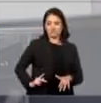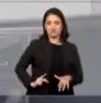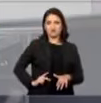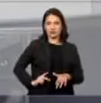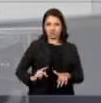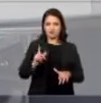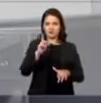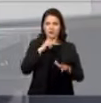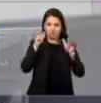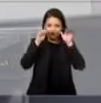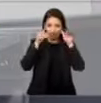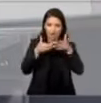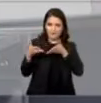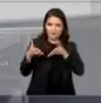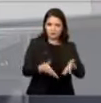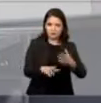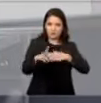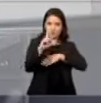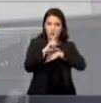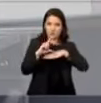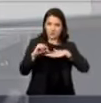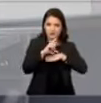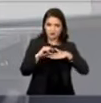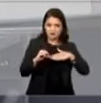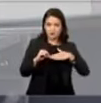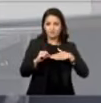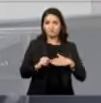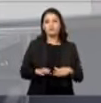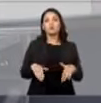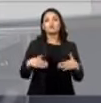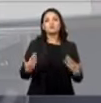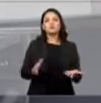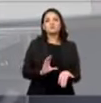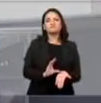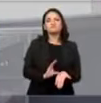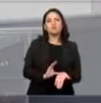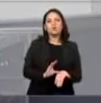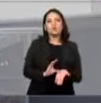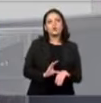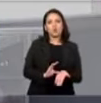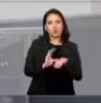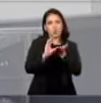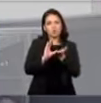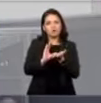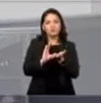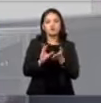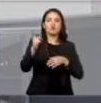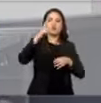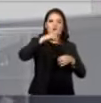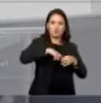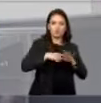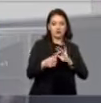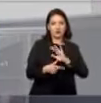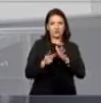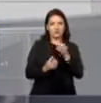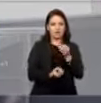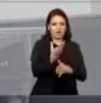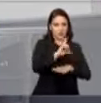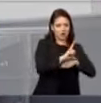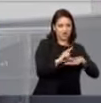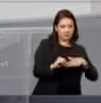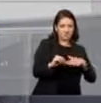República. Se esse conselho voltou para a Casa Civil, aonde foi criado originalmente, é porque